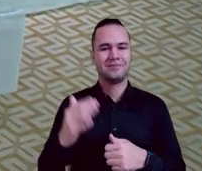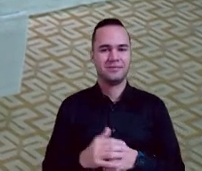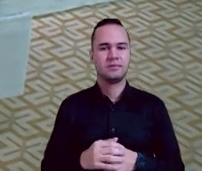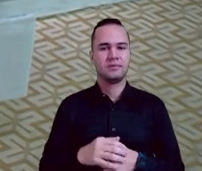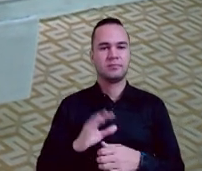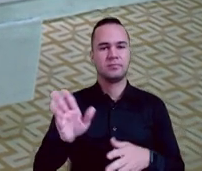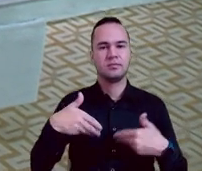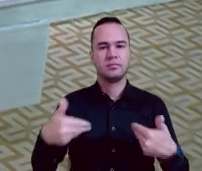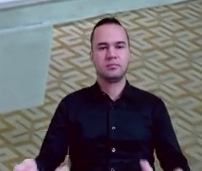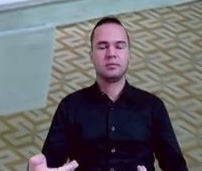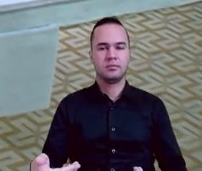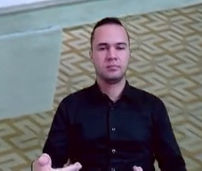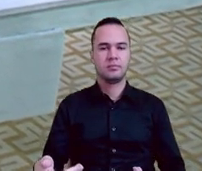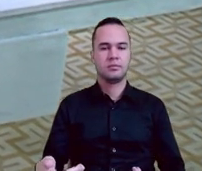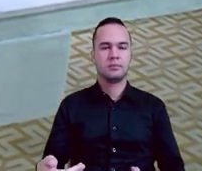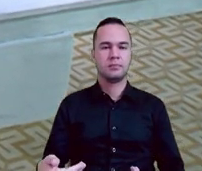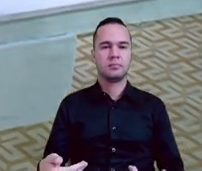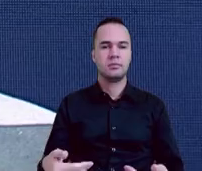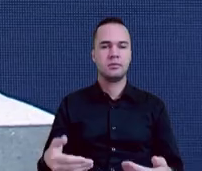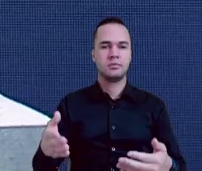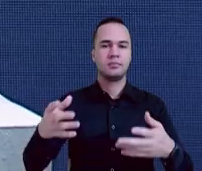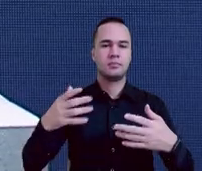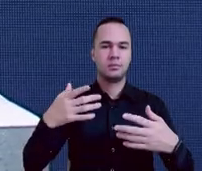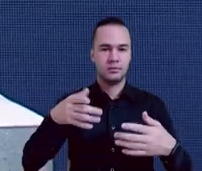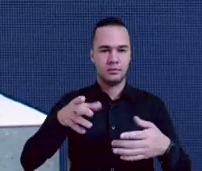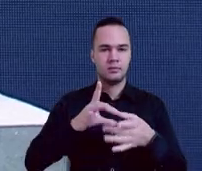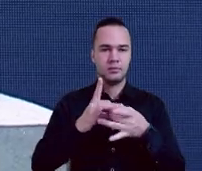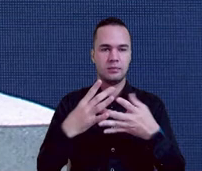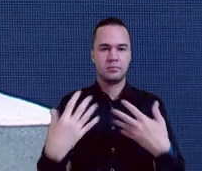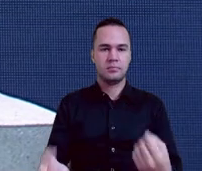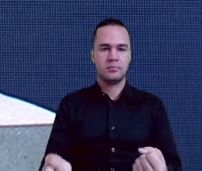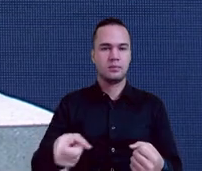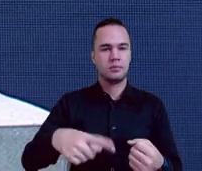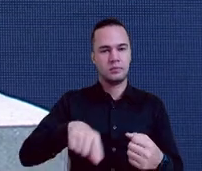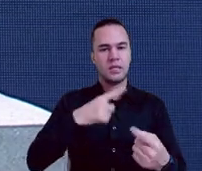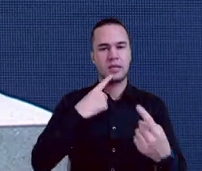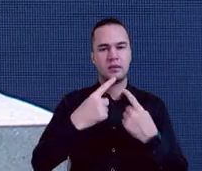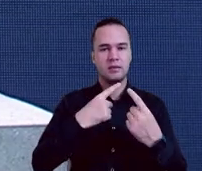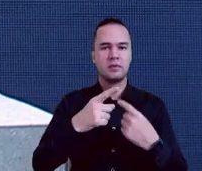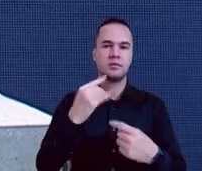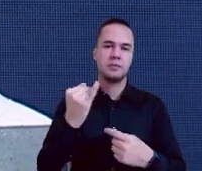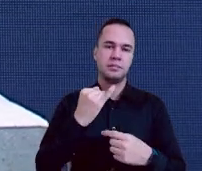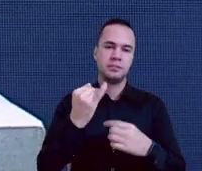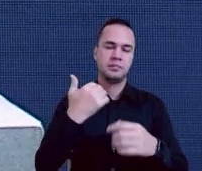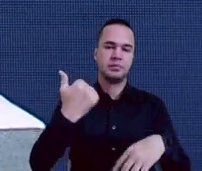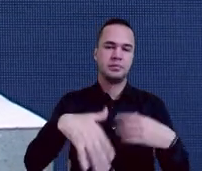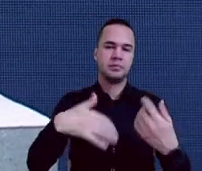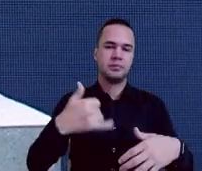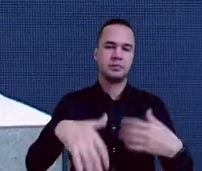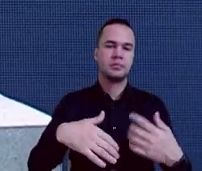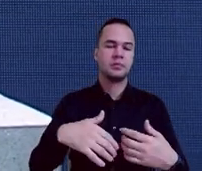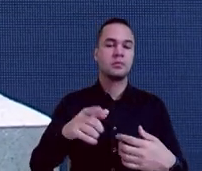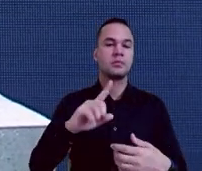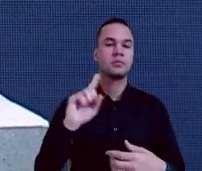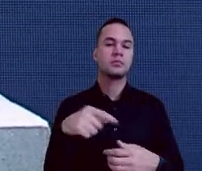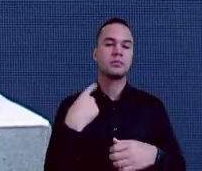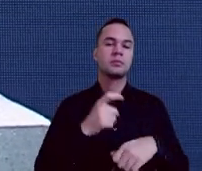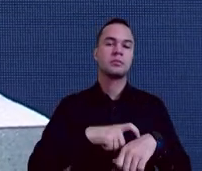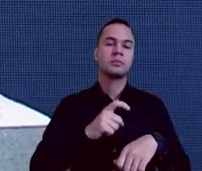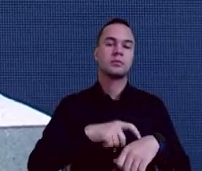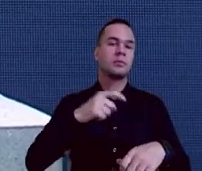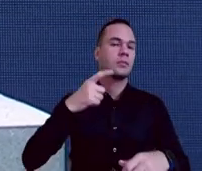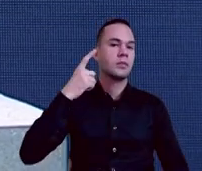presença abrir o espaço né para a gente falar de Venture capital que é sempre importante acho que grande parte do nosso tempo é captando